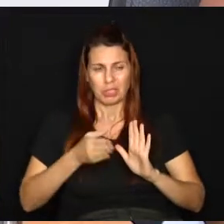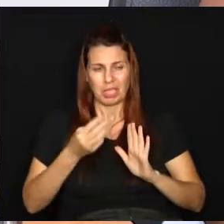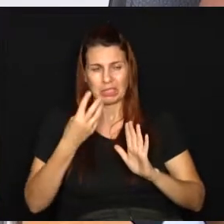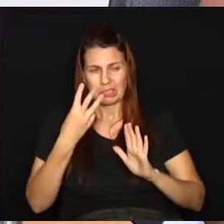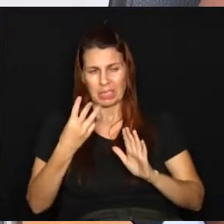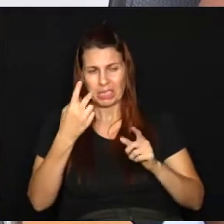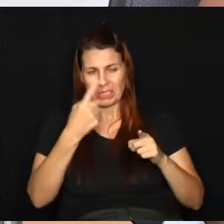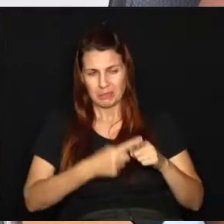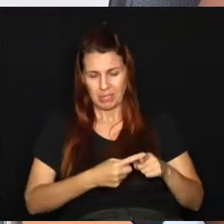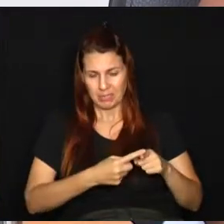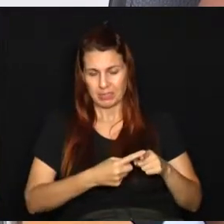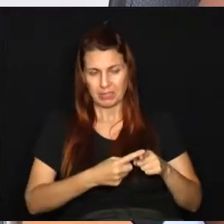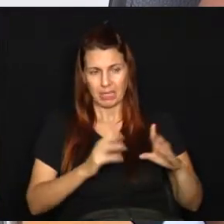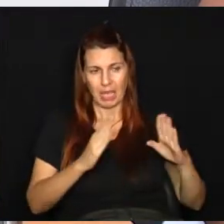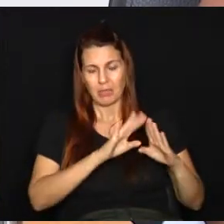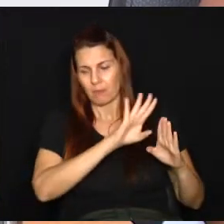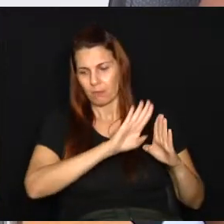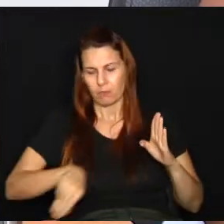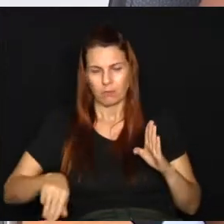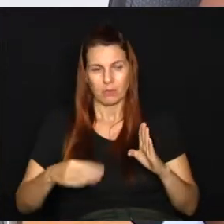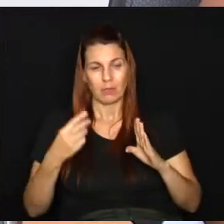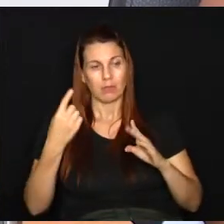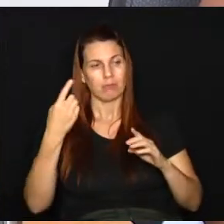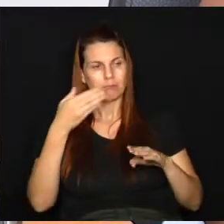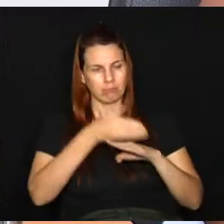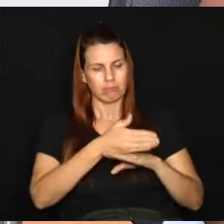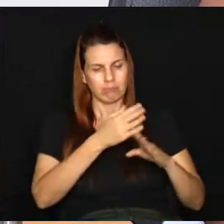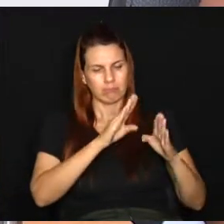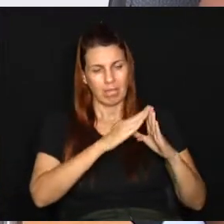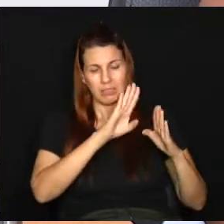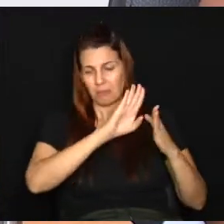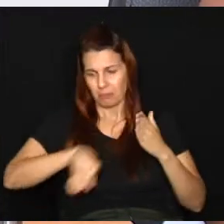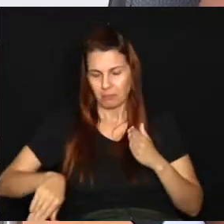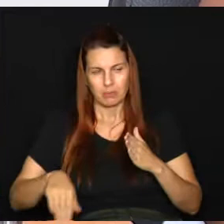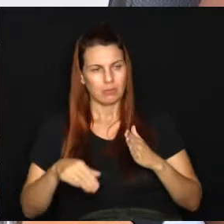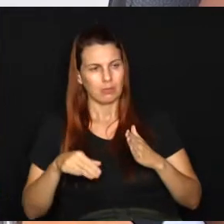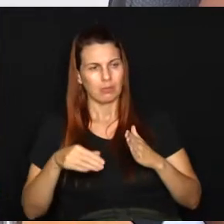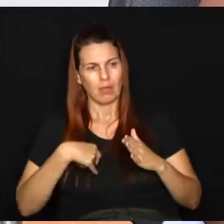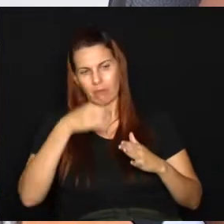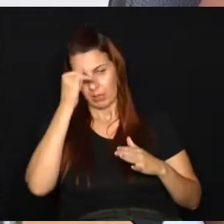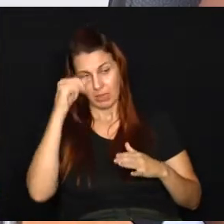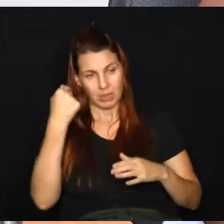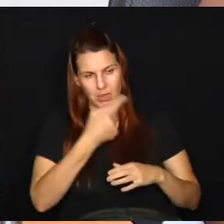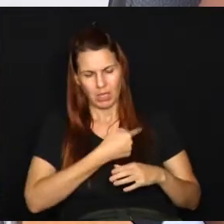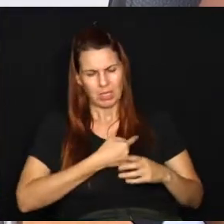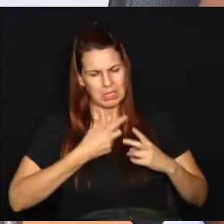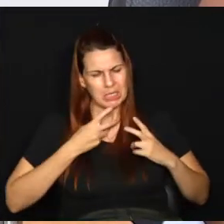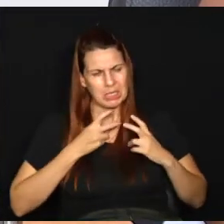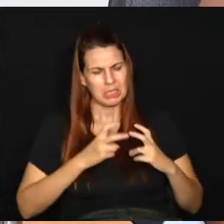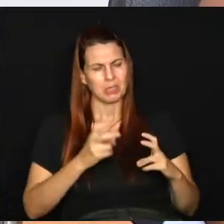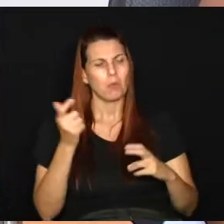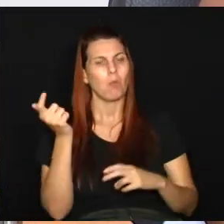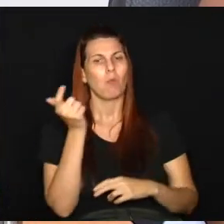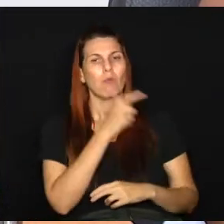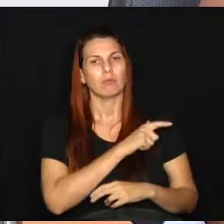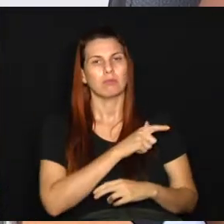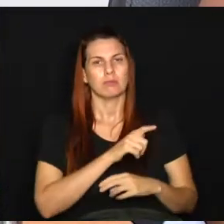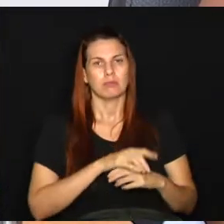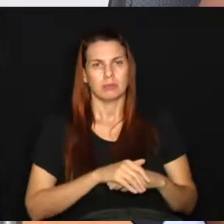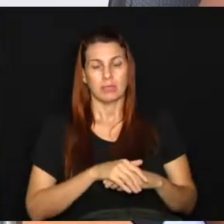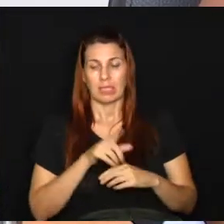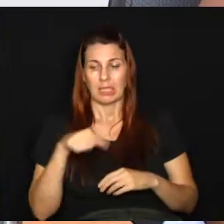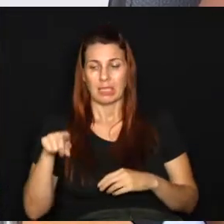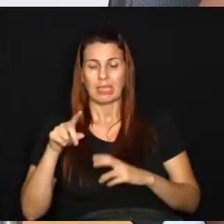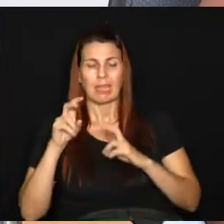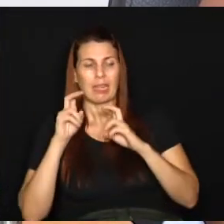ocupação. Todas 3 eles tiraram no grito. Eles não conseguiram gritar mais que nós. Nós gritemos mais alto. Eles